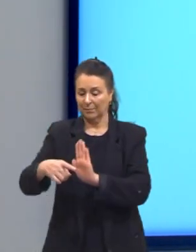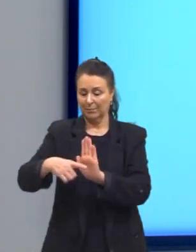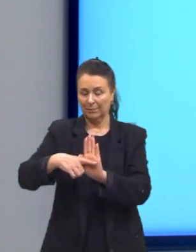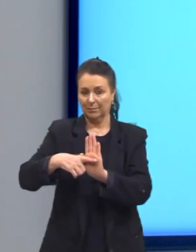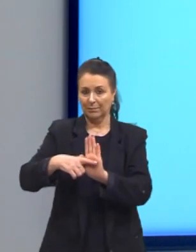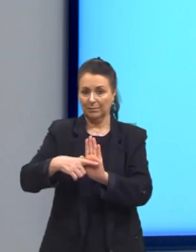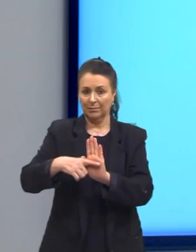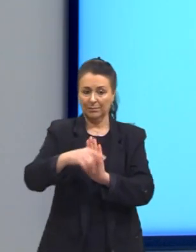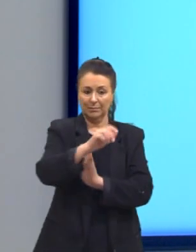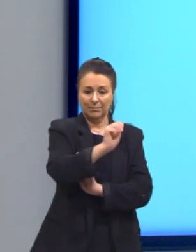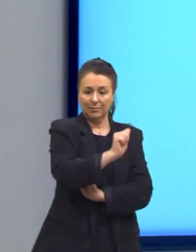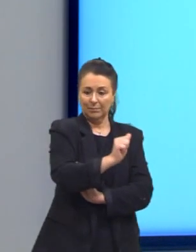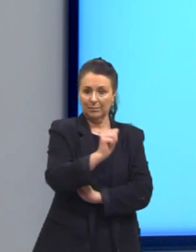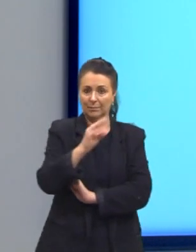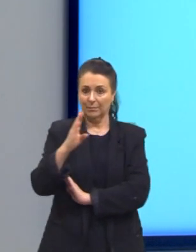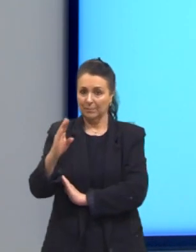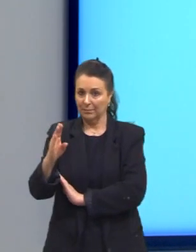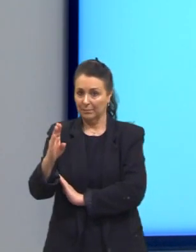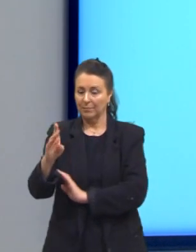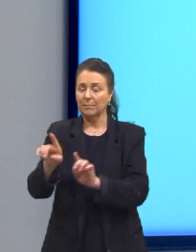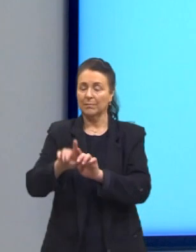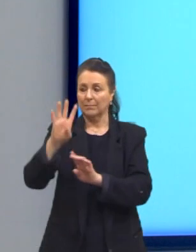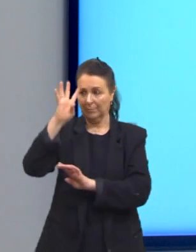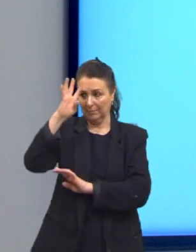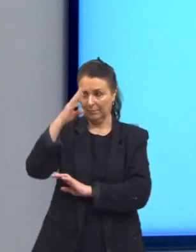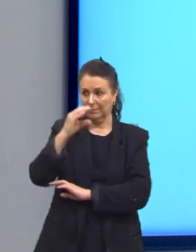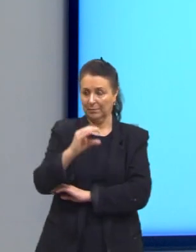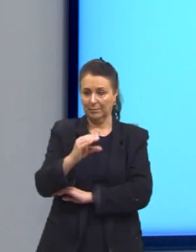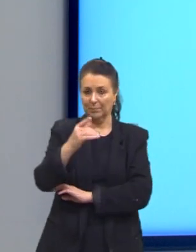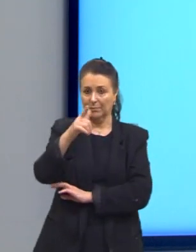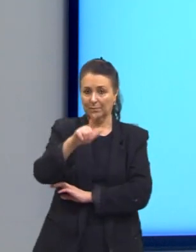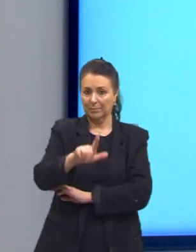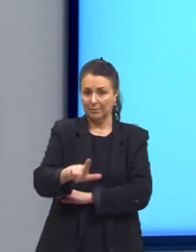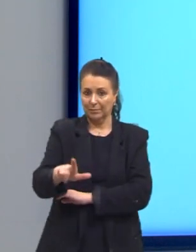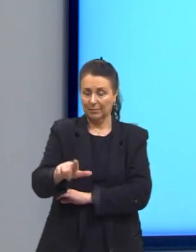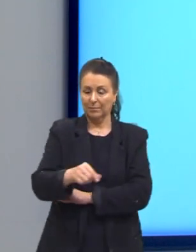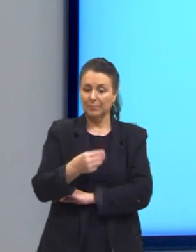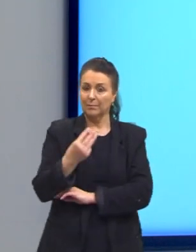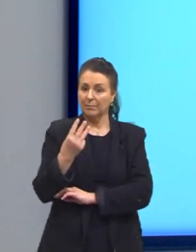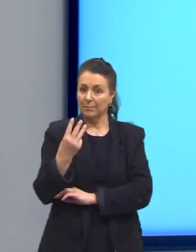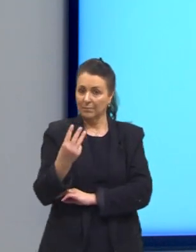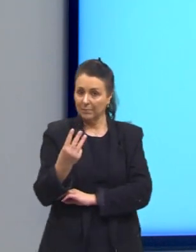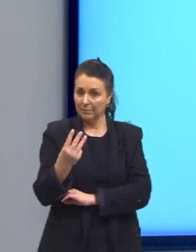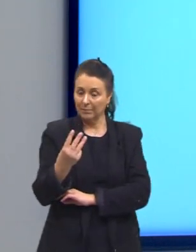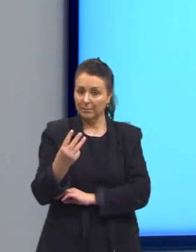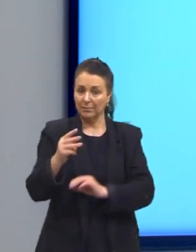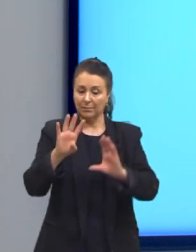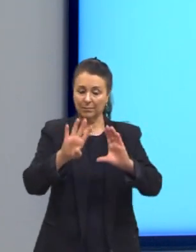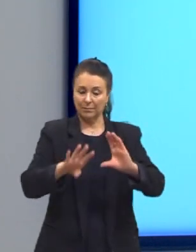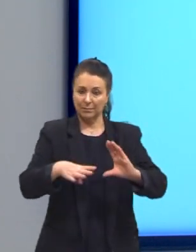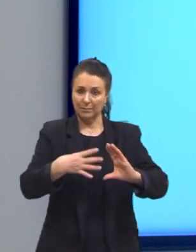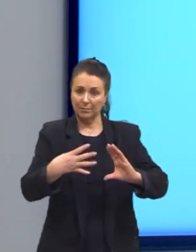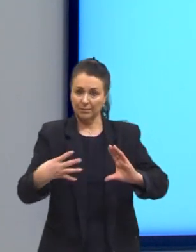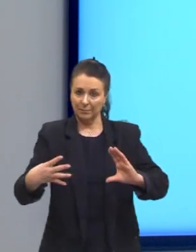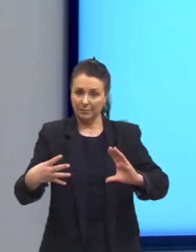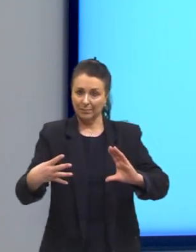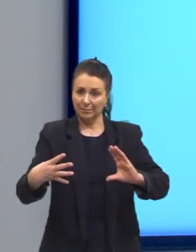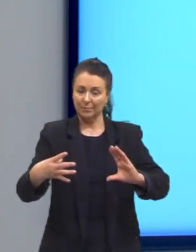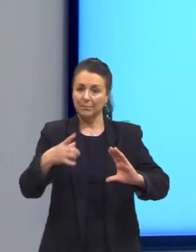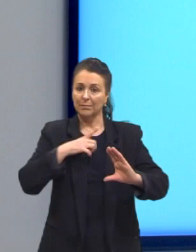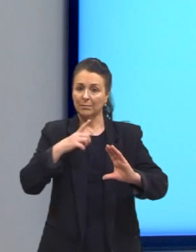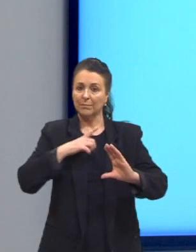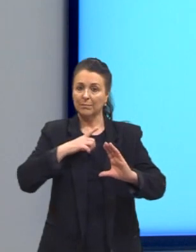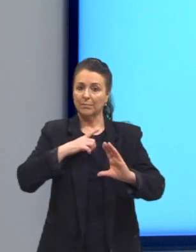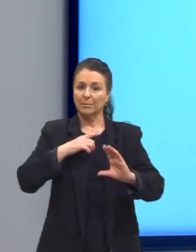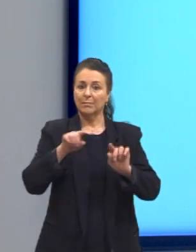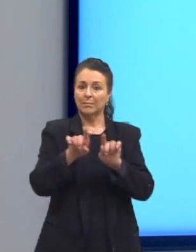delas seria a matriz C Tá novamente as três matrizes incluindo o resultado elas teriam mesma